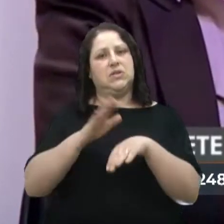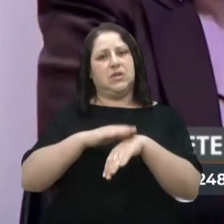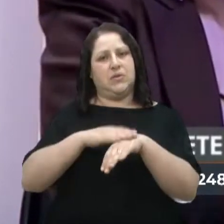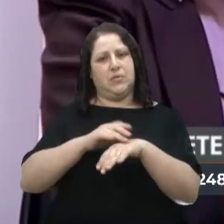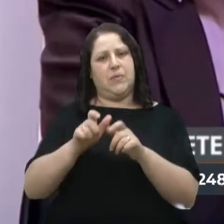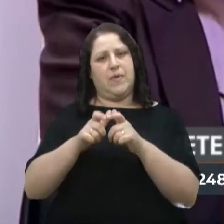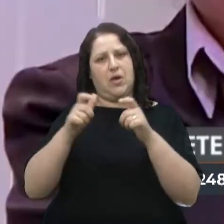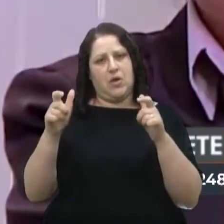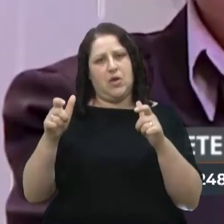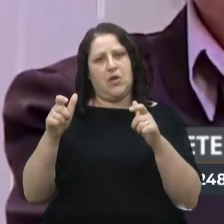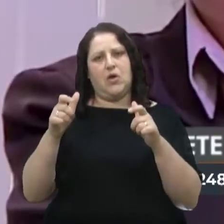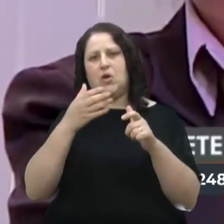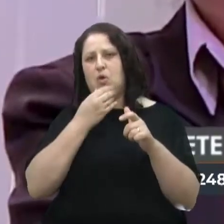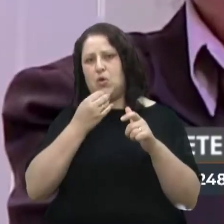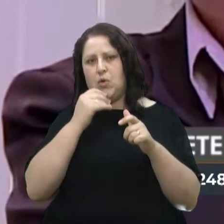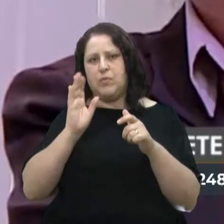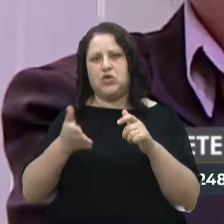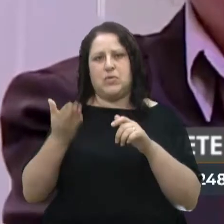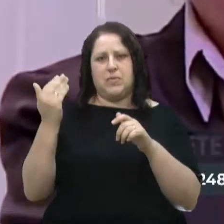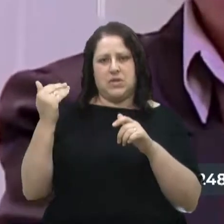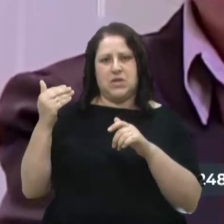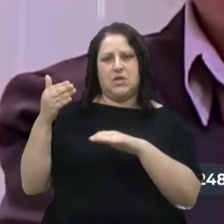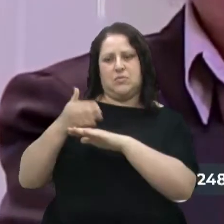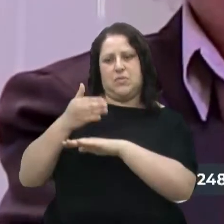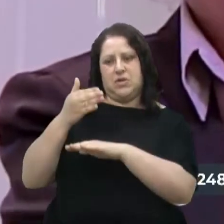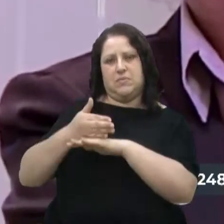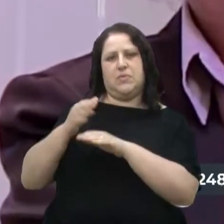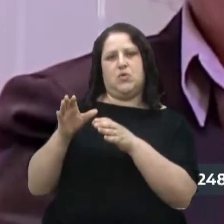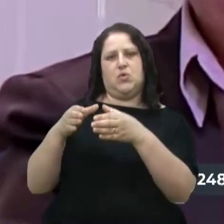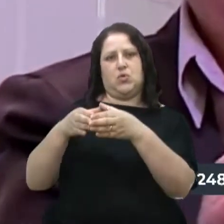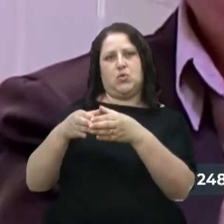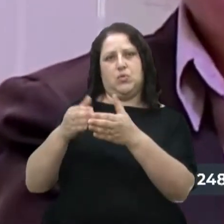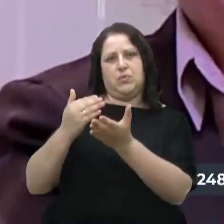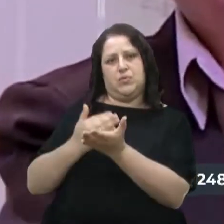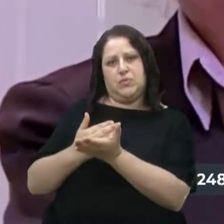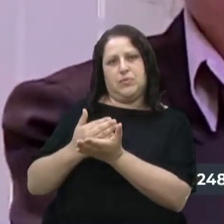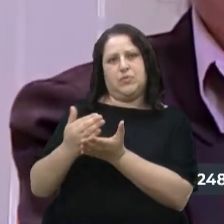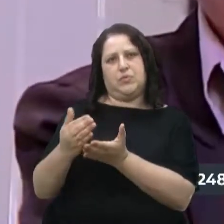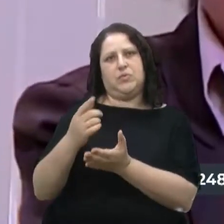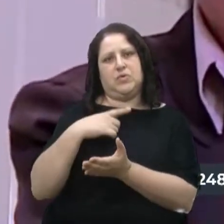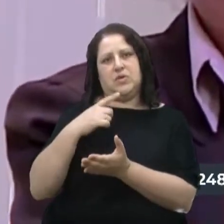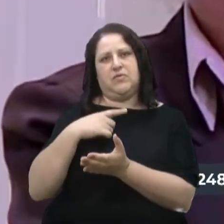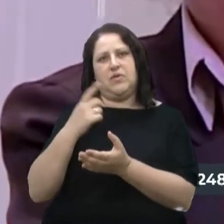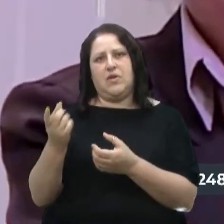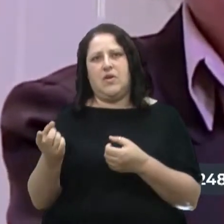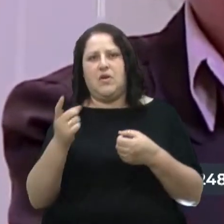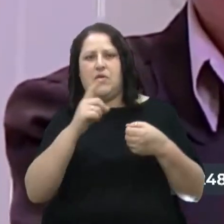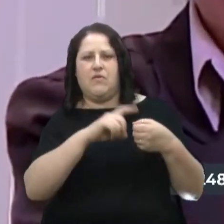já participaram do grupo desde o início, a gente tem uma reincidência de